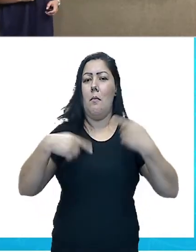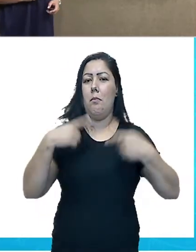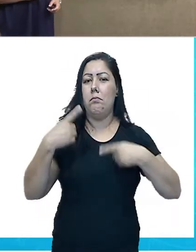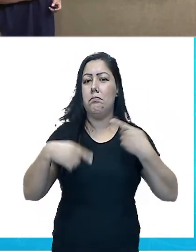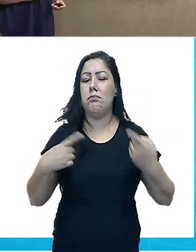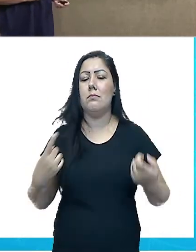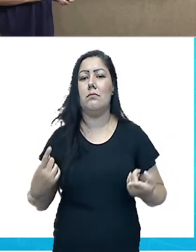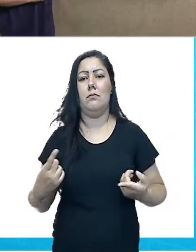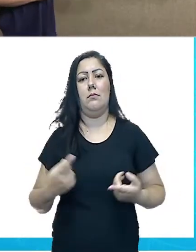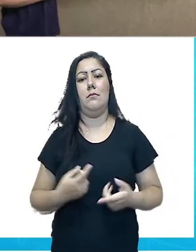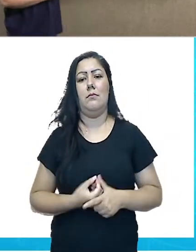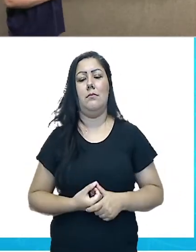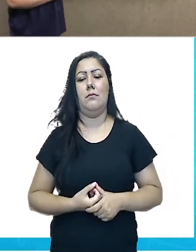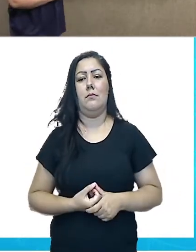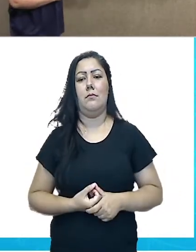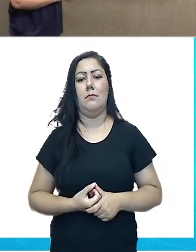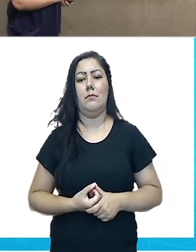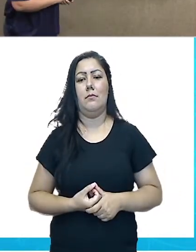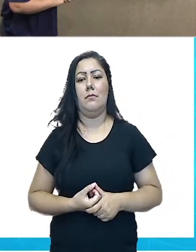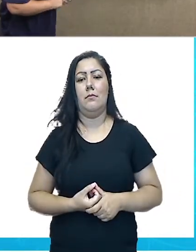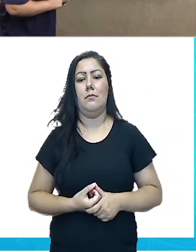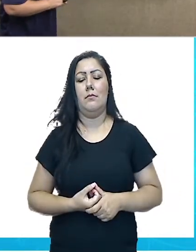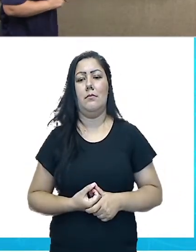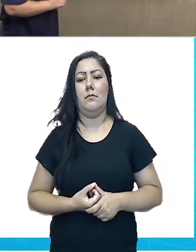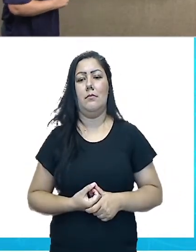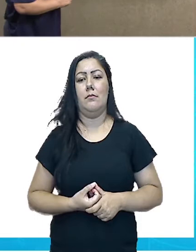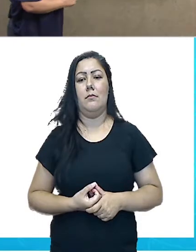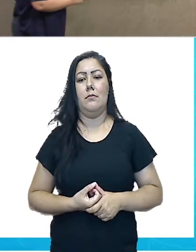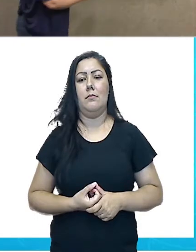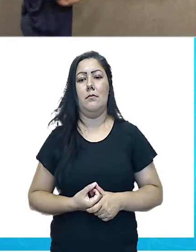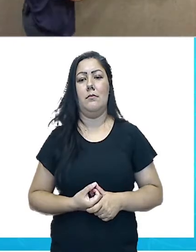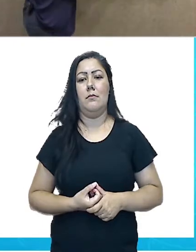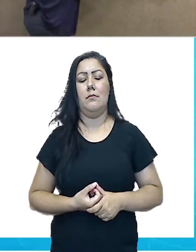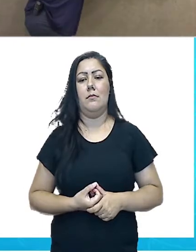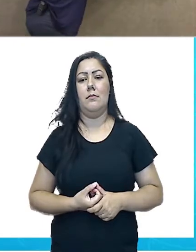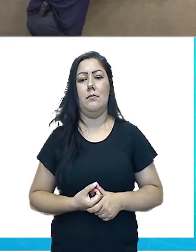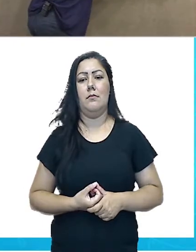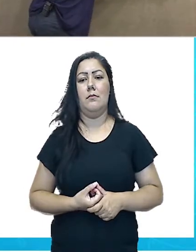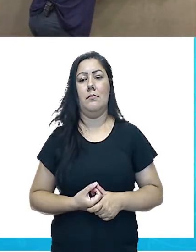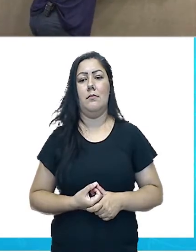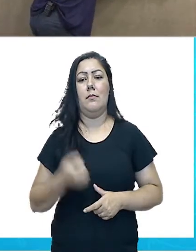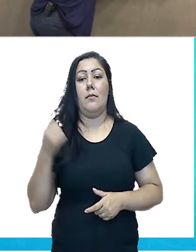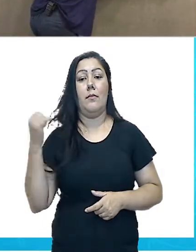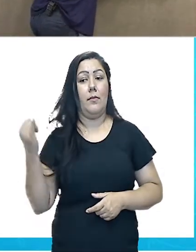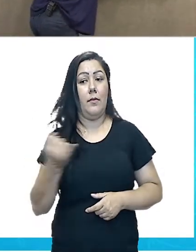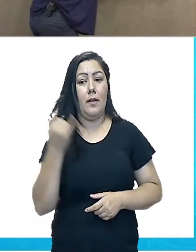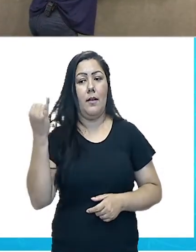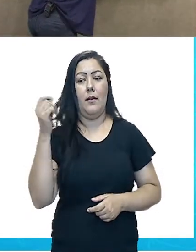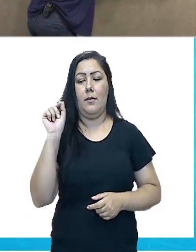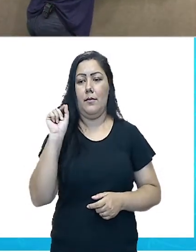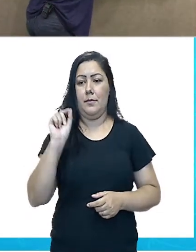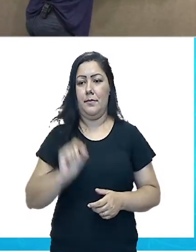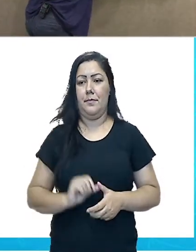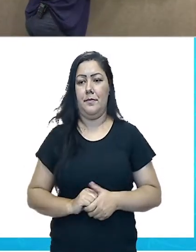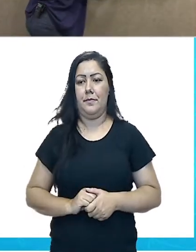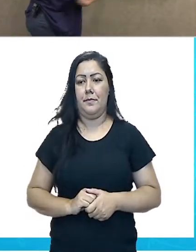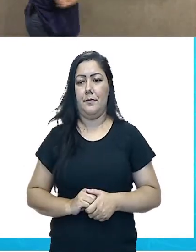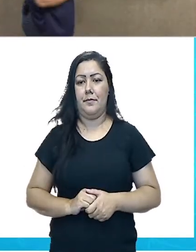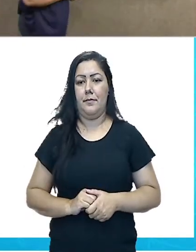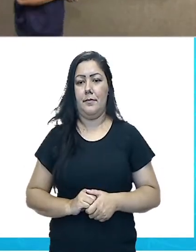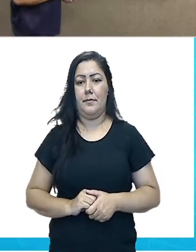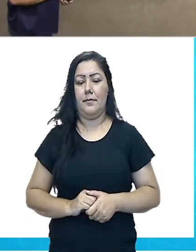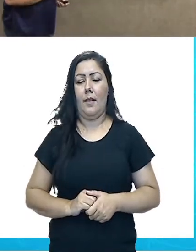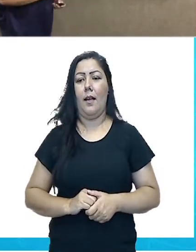muito grandes. E também é importante que hoje nós temos